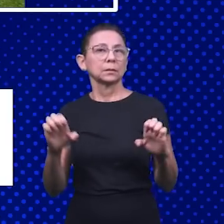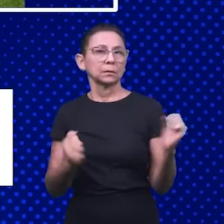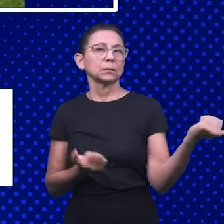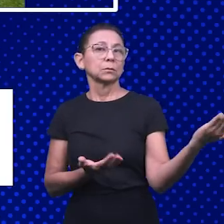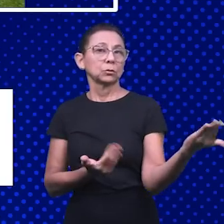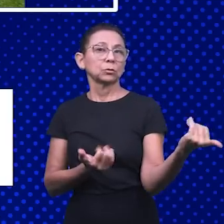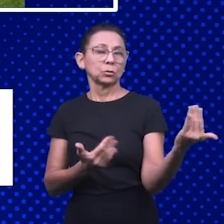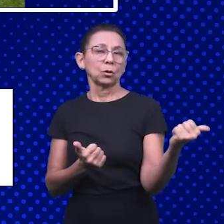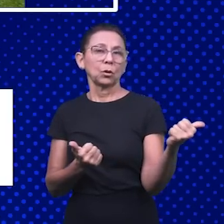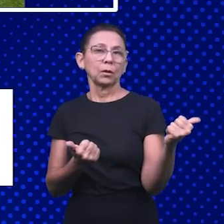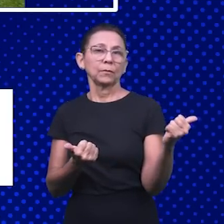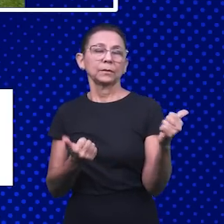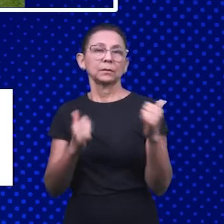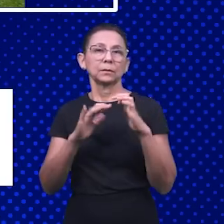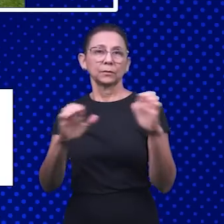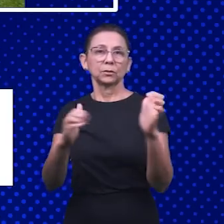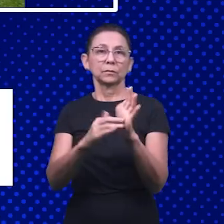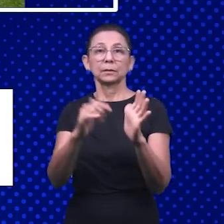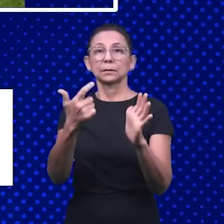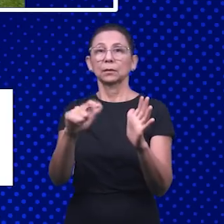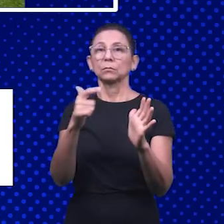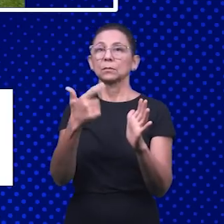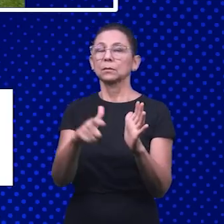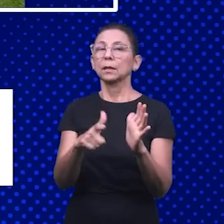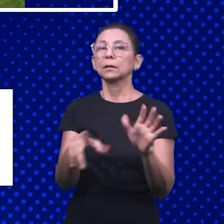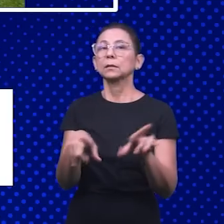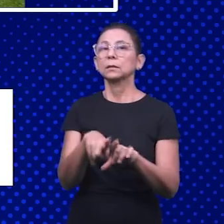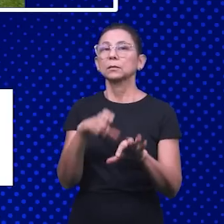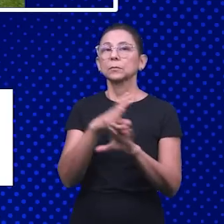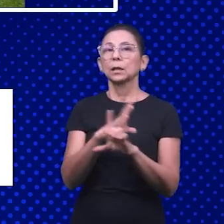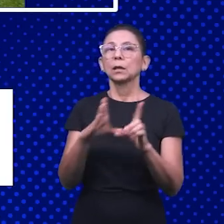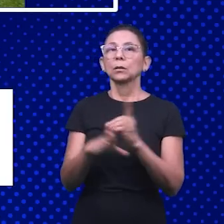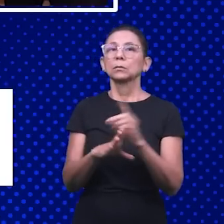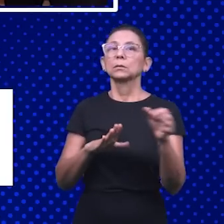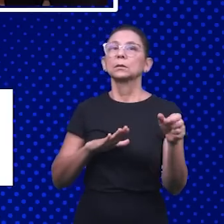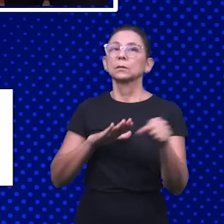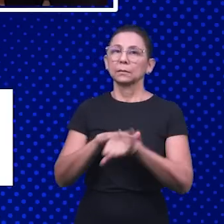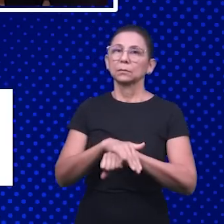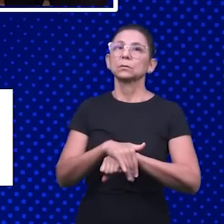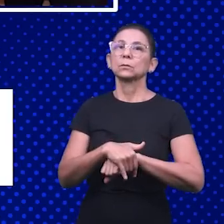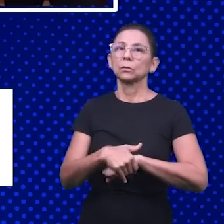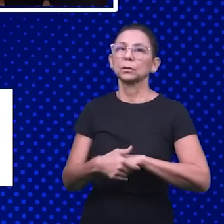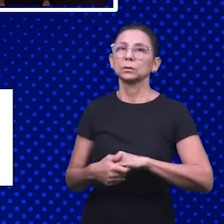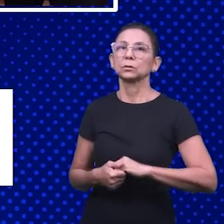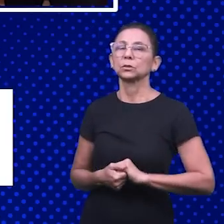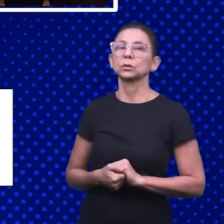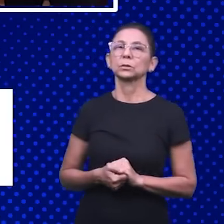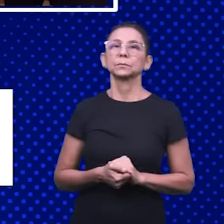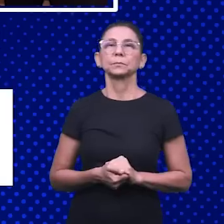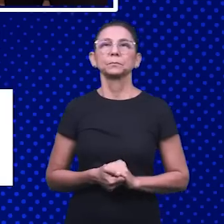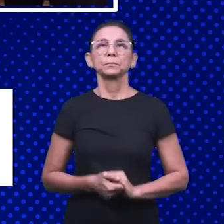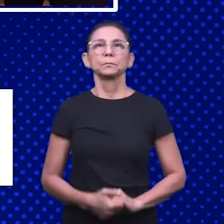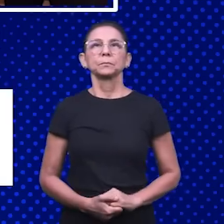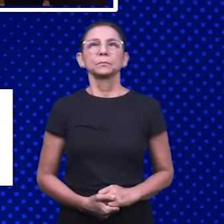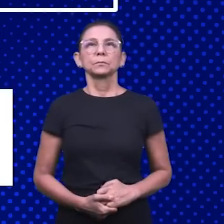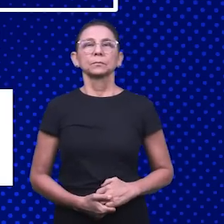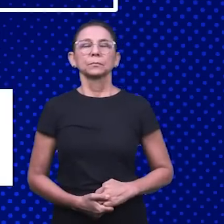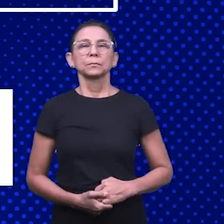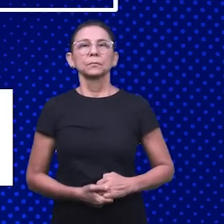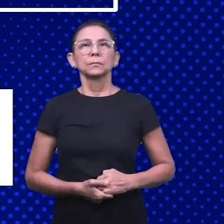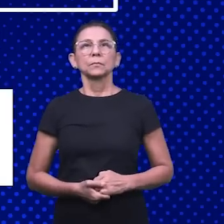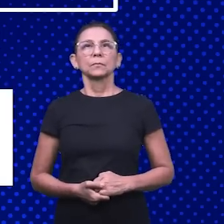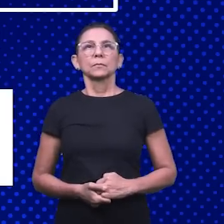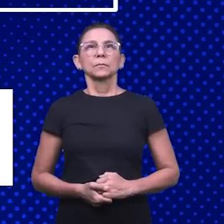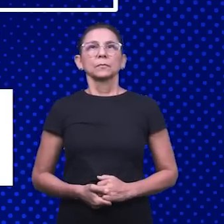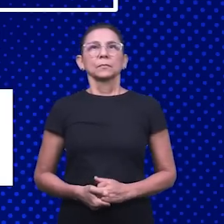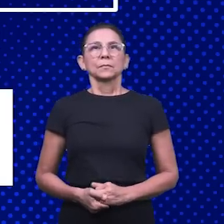com os jovens do Evangelho Sem Fronteiras, e também no culto à noite a evangelização puderam colher os frutos. Na